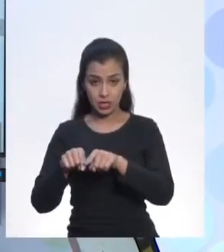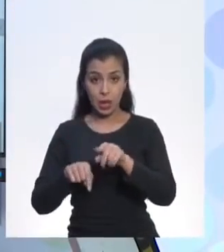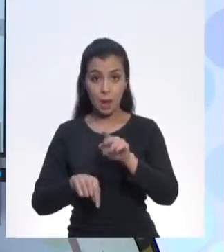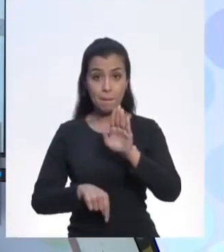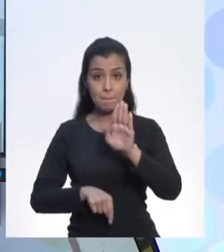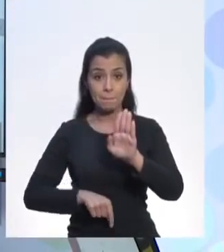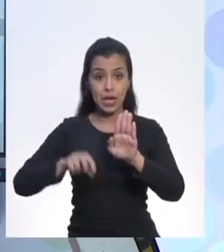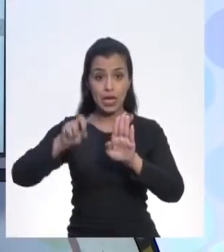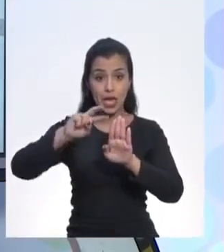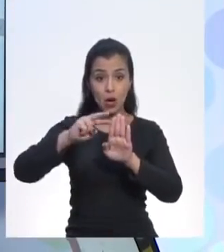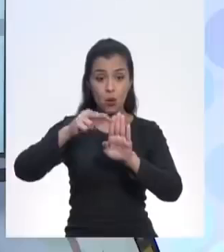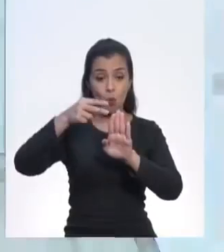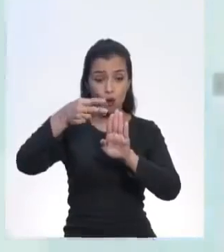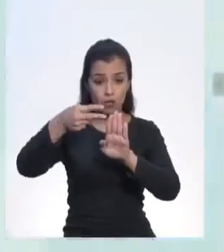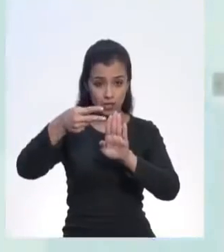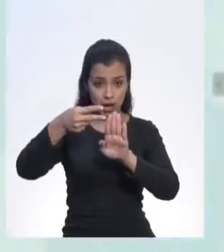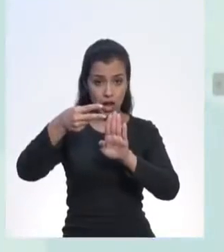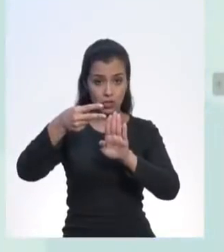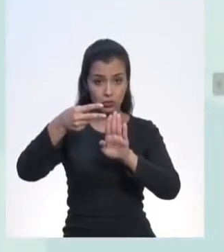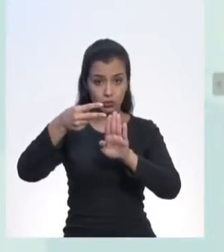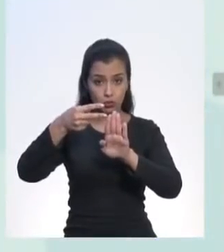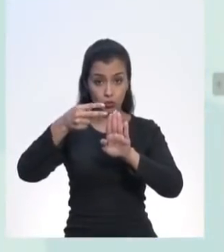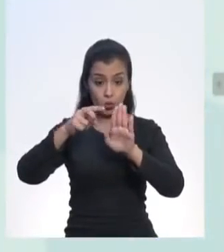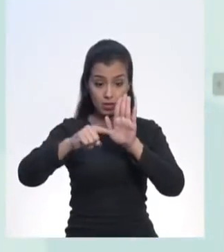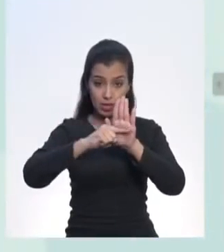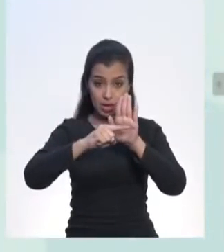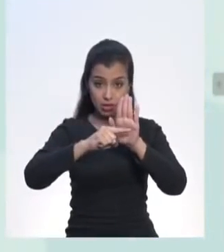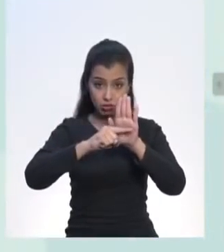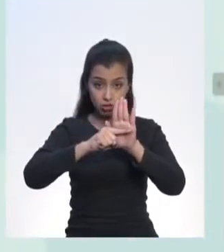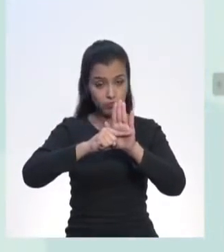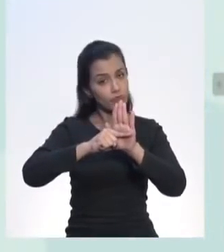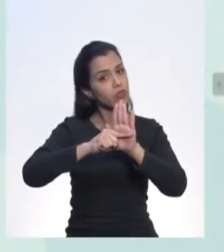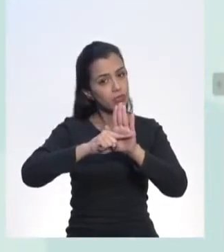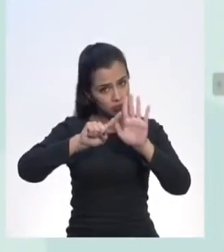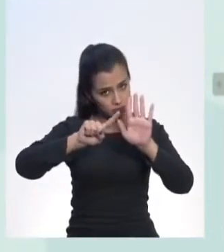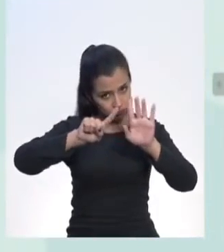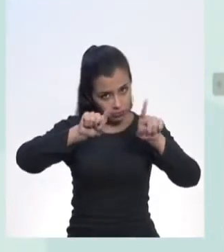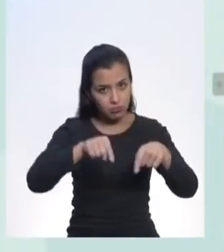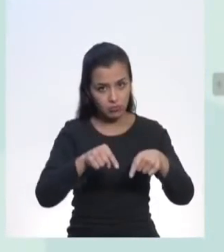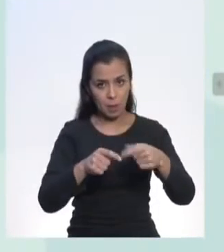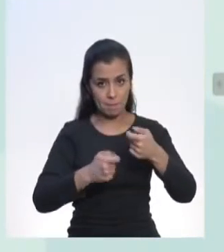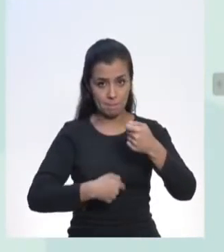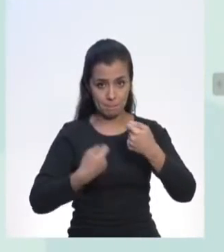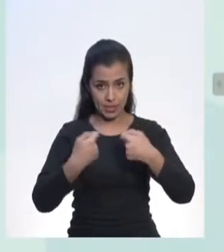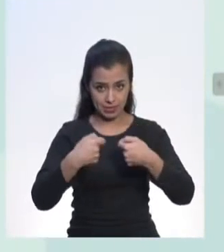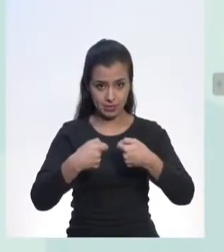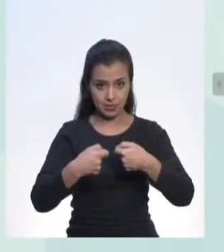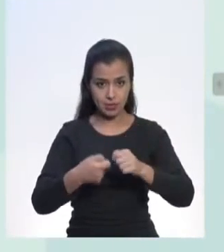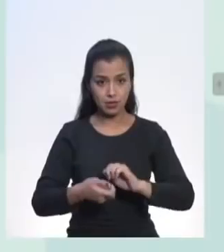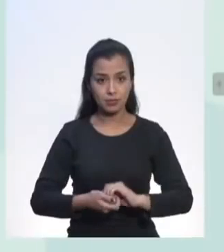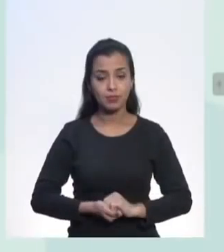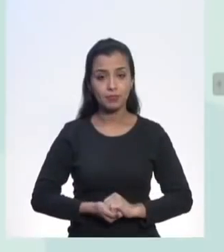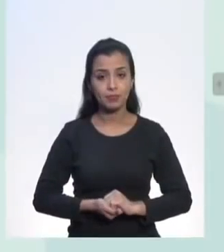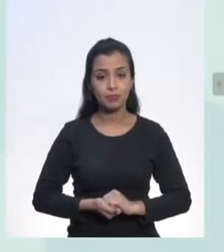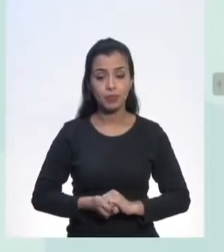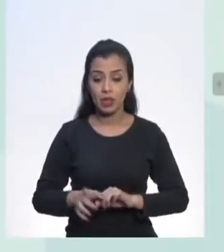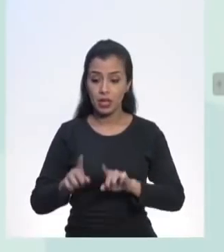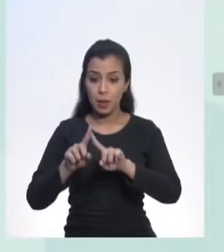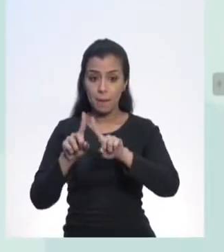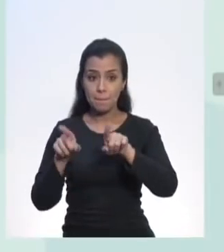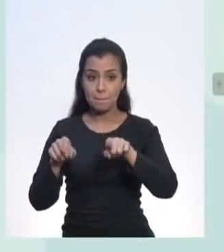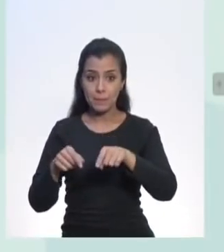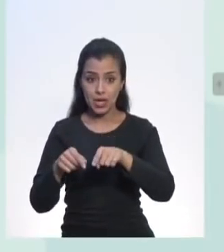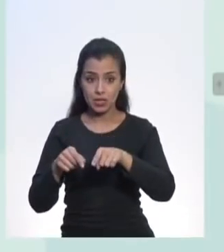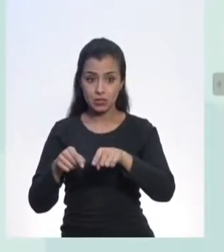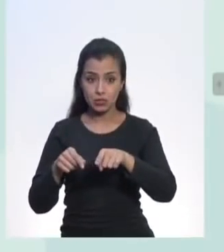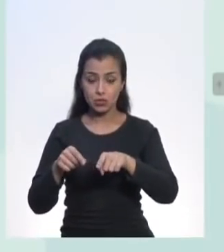Ah, mas ele é negativo? Põe dentro dos parênteses, certo, pessoal? Então, menos 8² menos 4